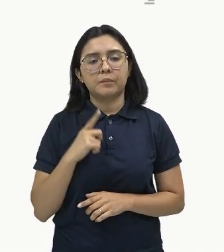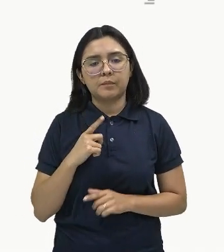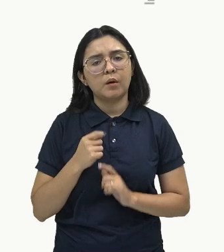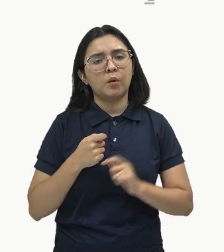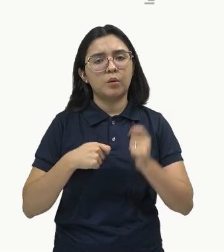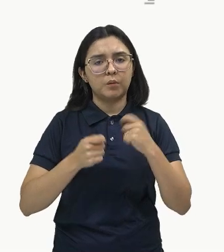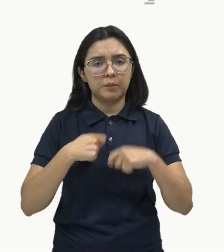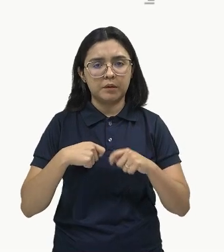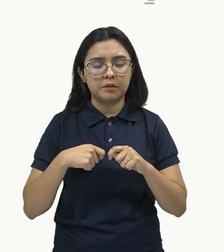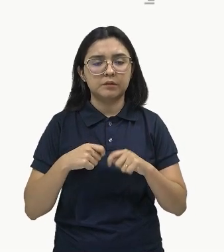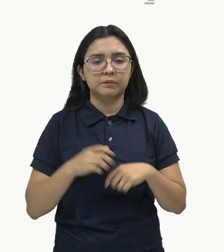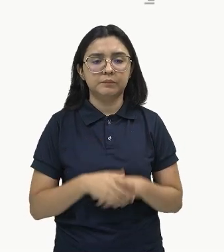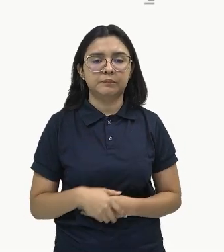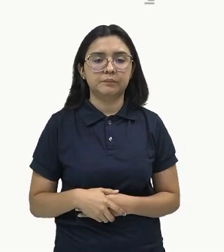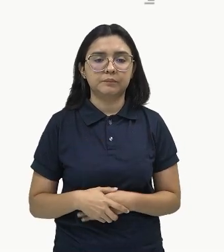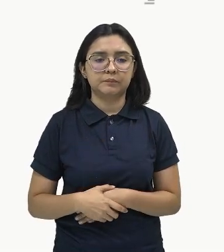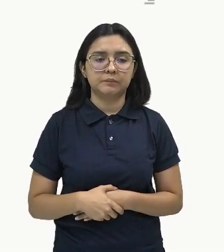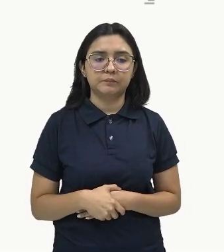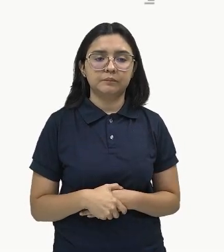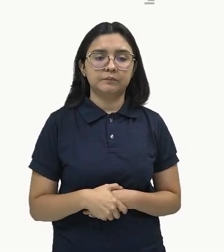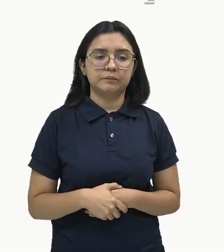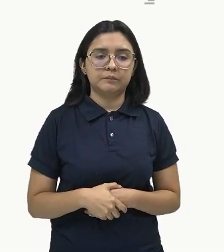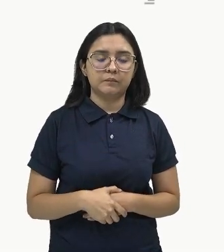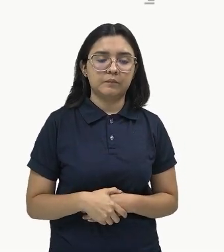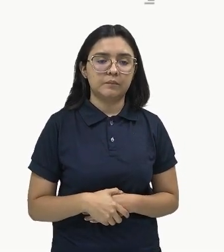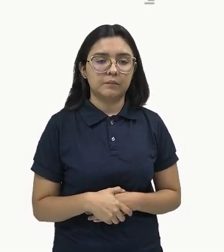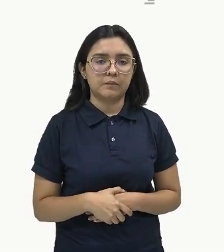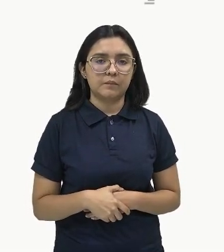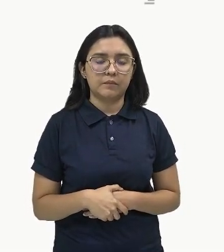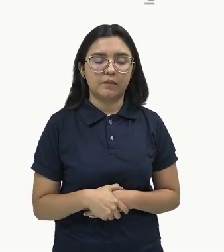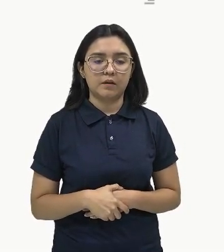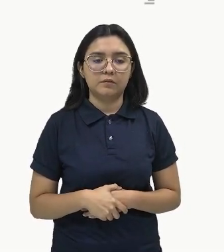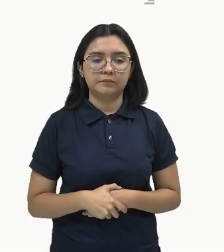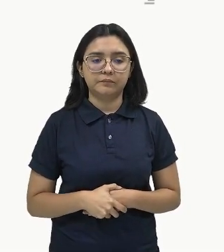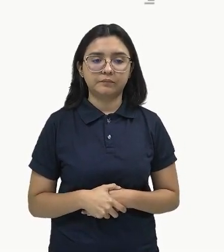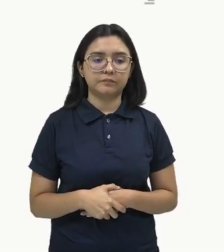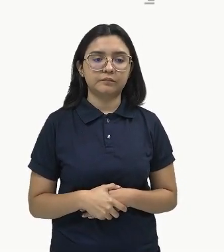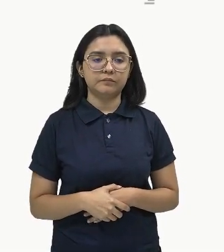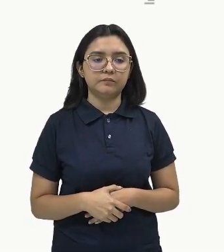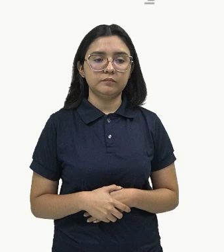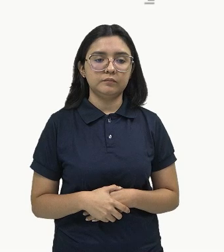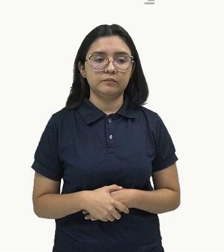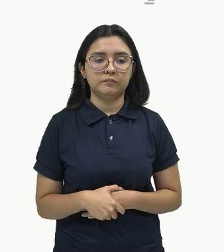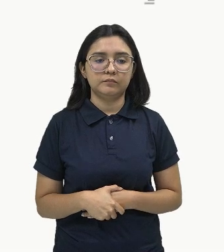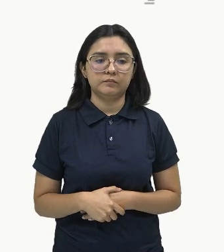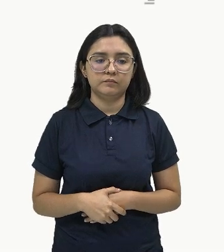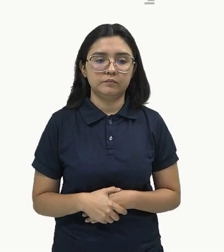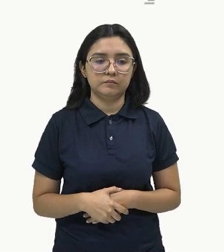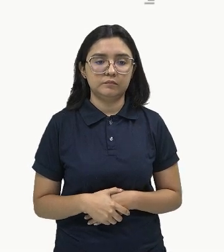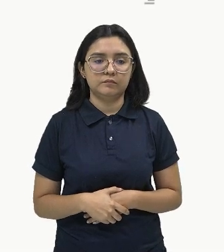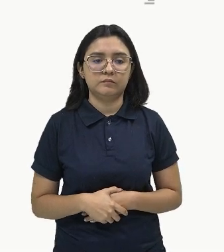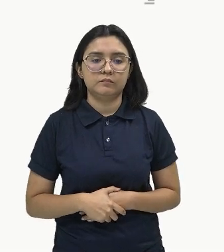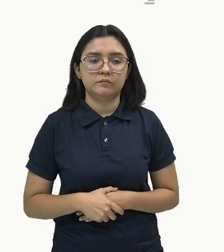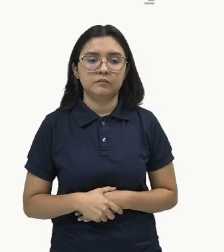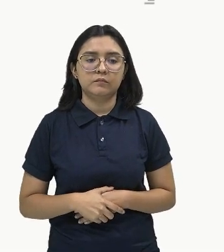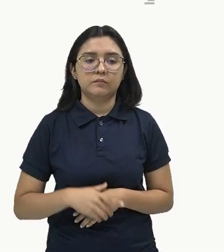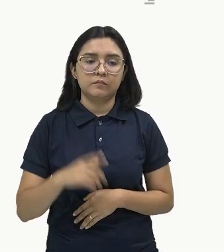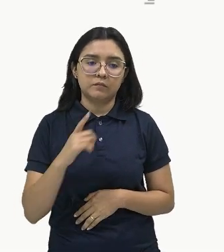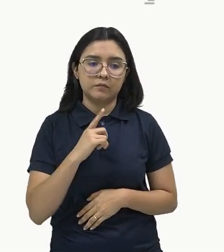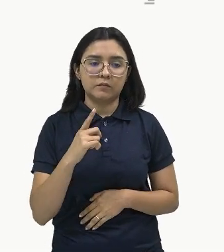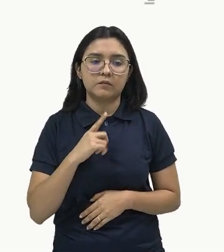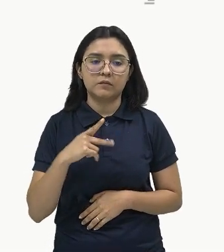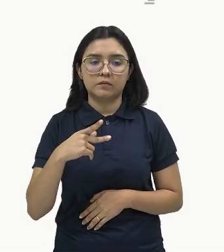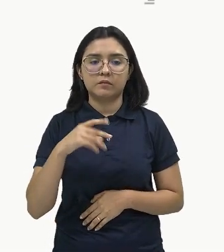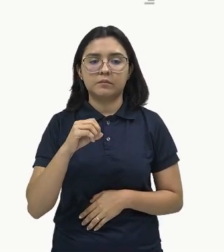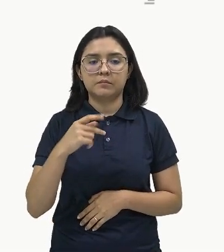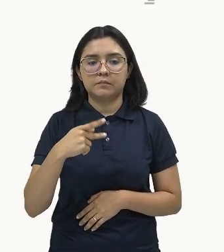Economies, certo? Economia, econômico, algo relacionado a isso, certo? Vou marcar essa palavra aqui, ó,